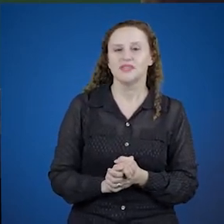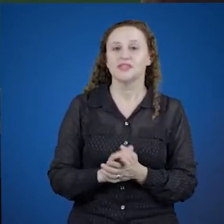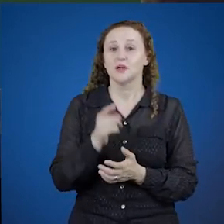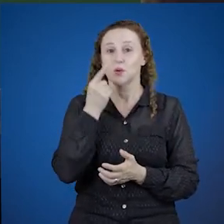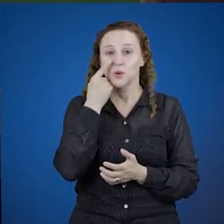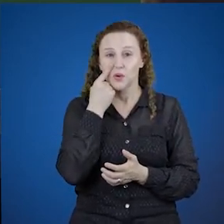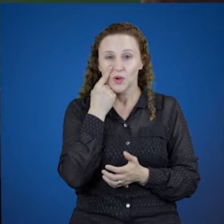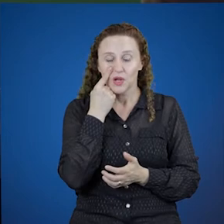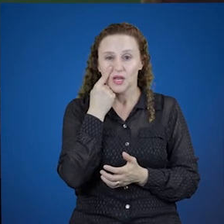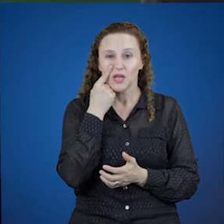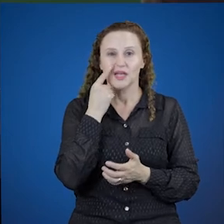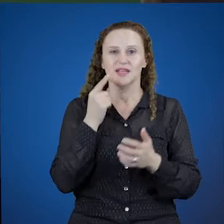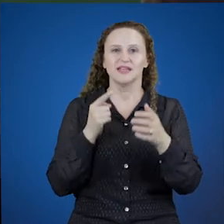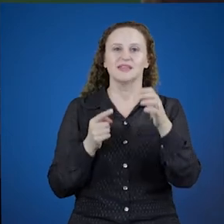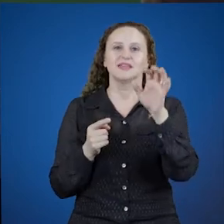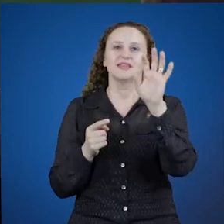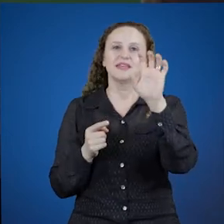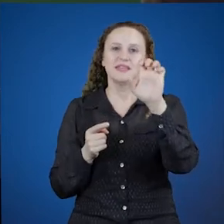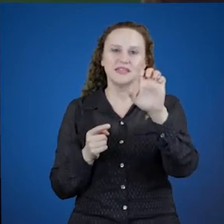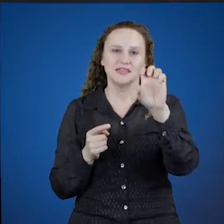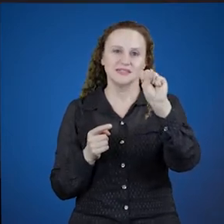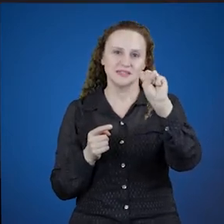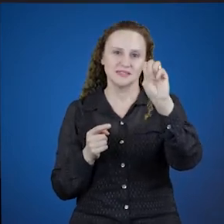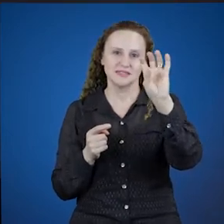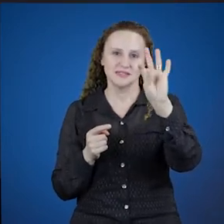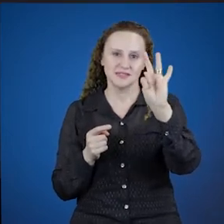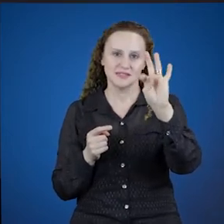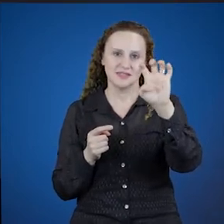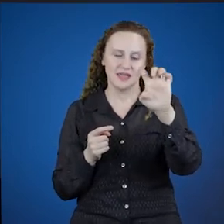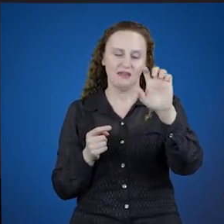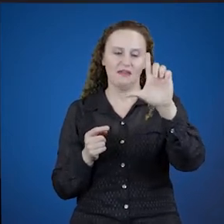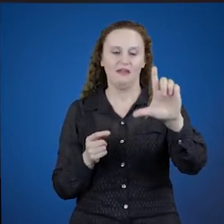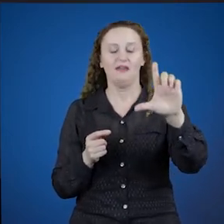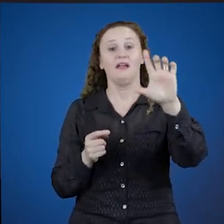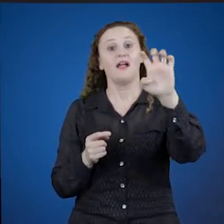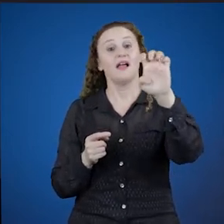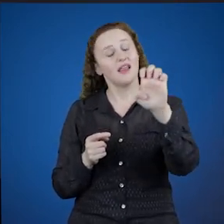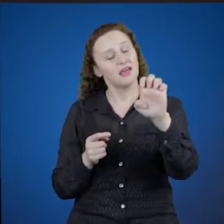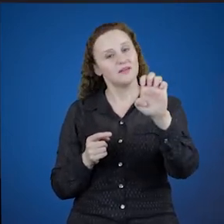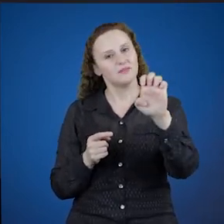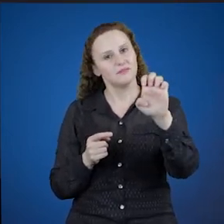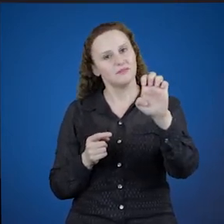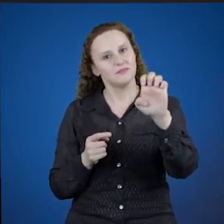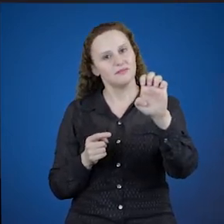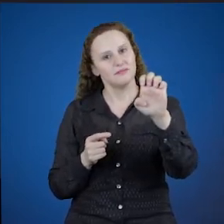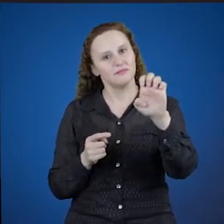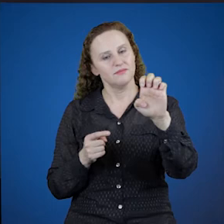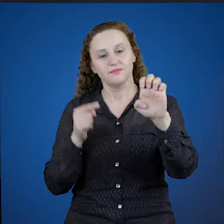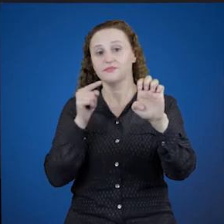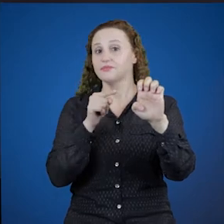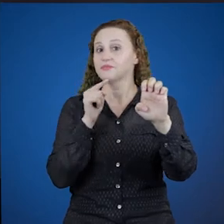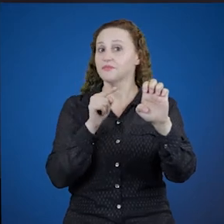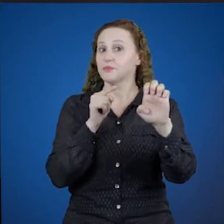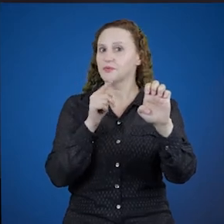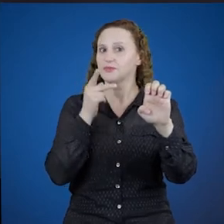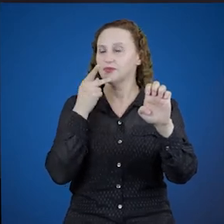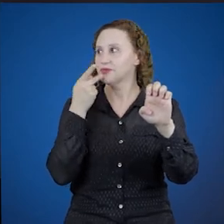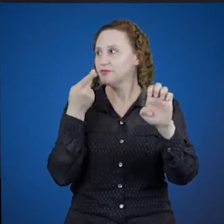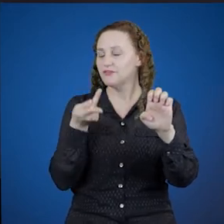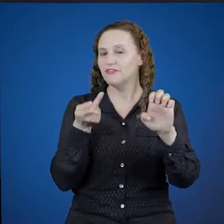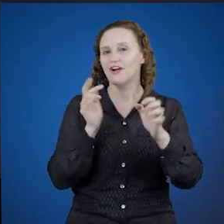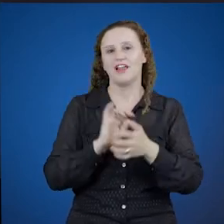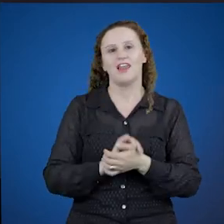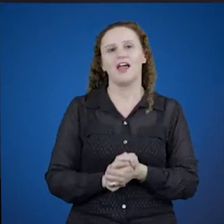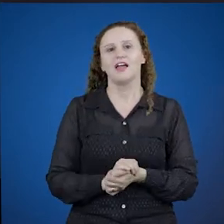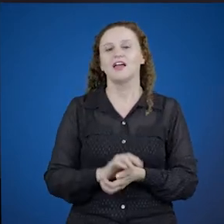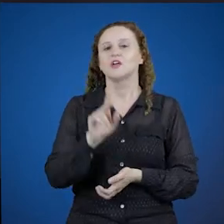será Ester ele a e aqui nós vamos pronunciar como